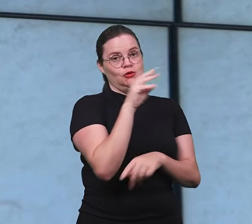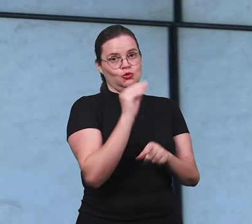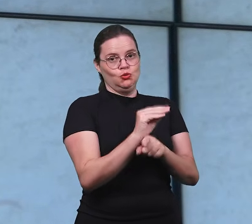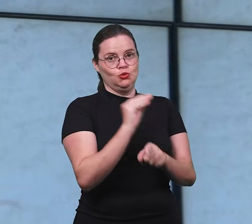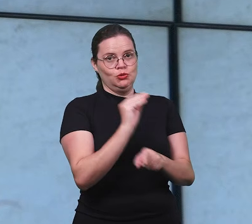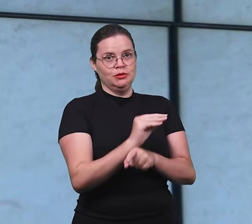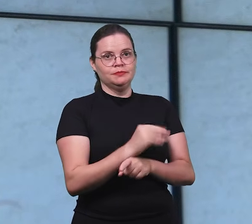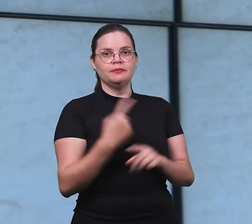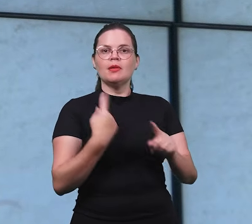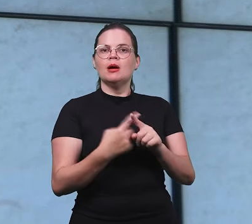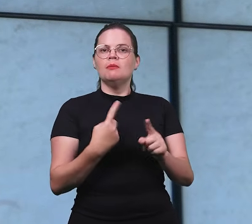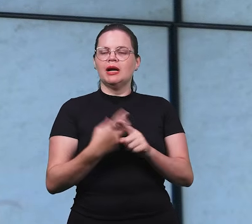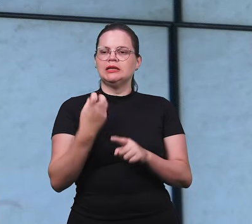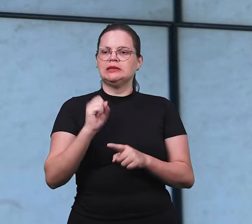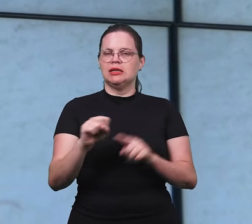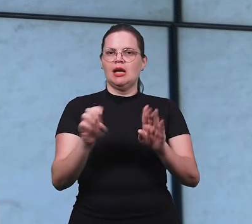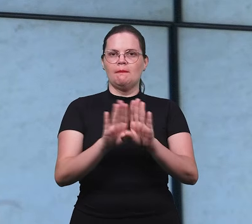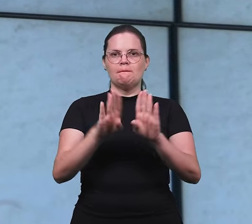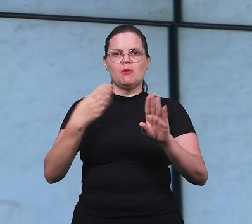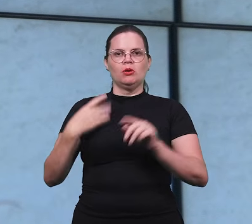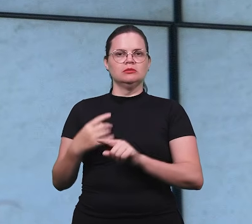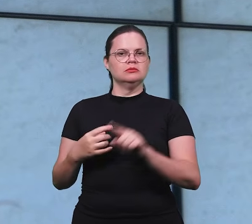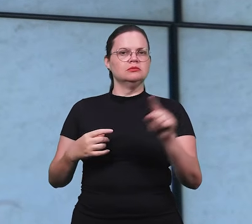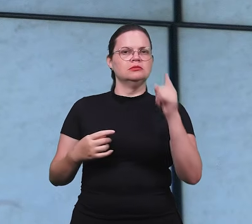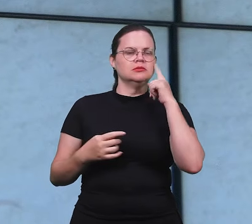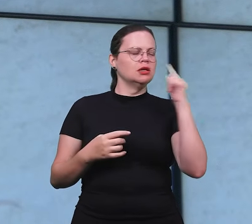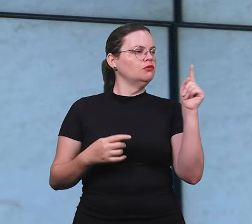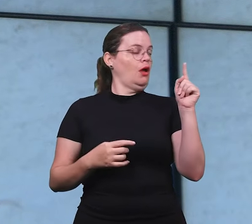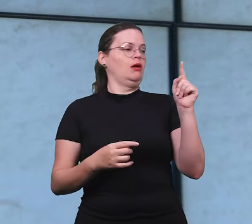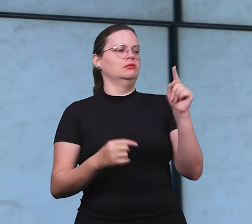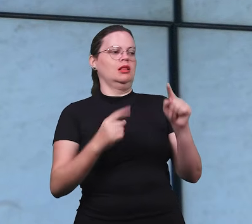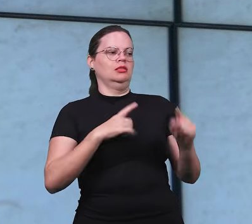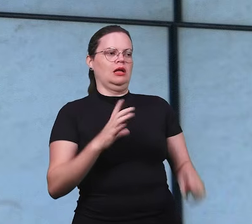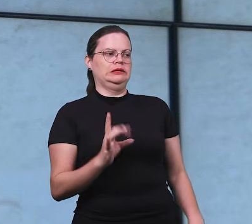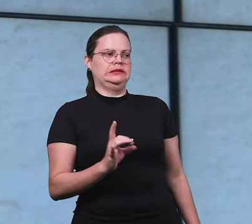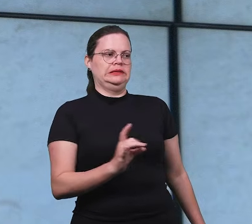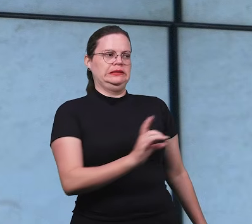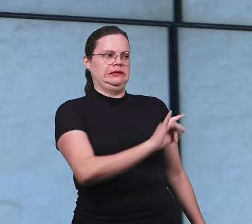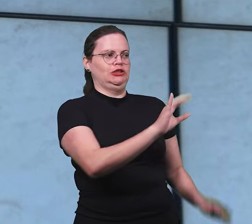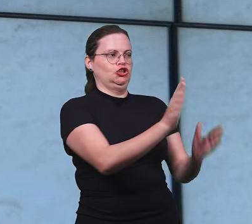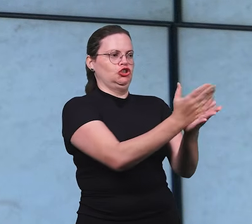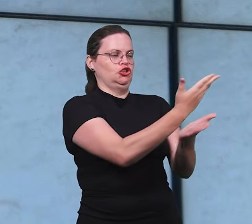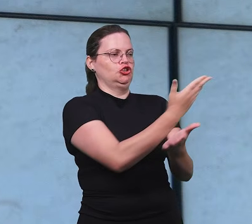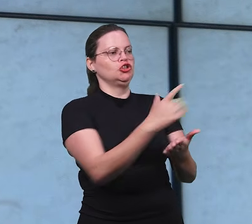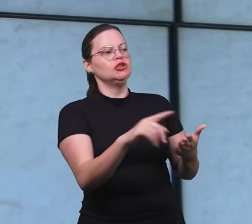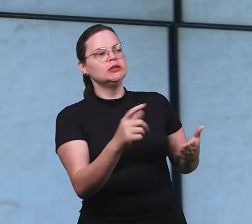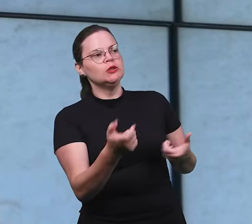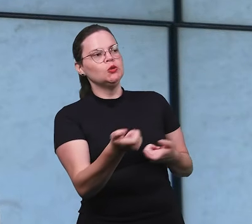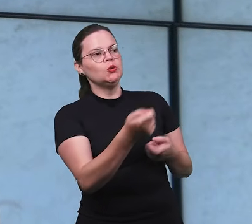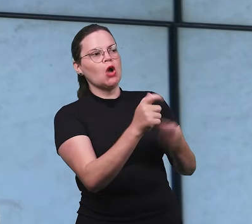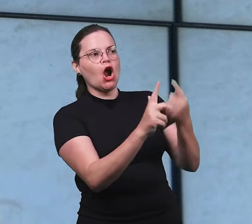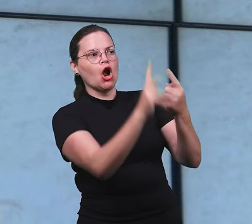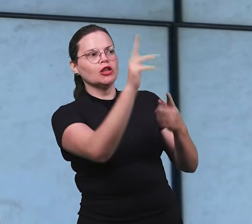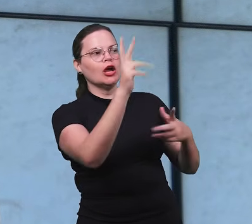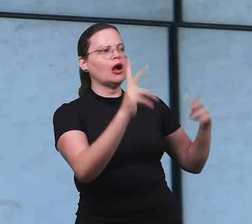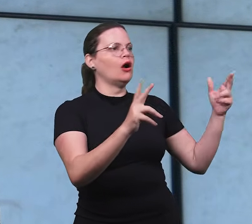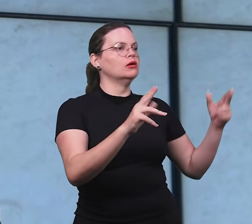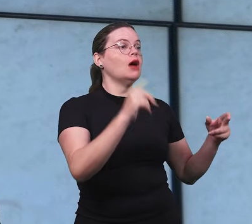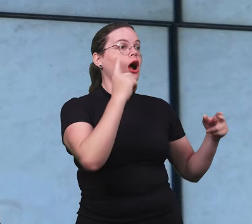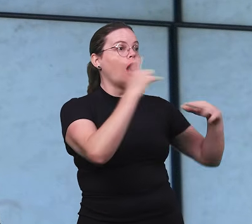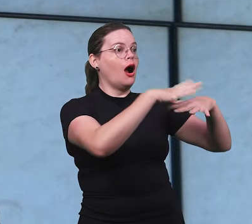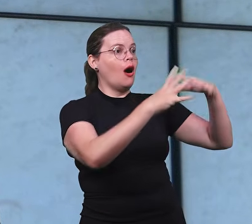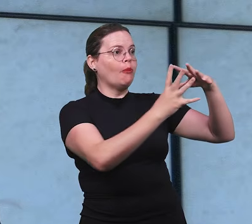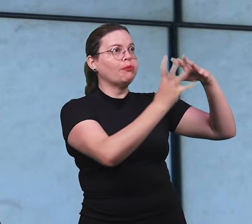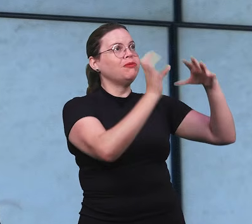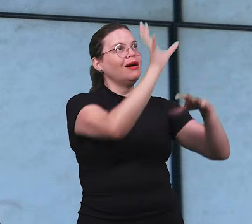evidenciada, porque você passava, você via, tem um pulgão aqui, tá dando isso aqui. Então ela tinha